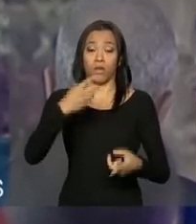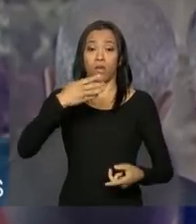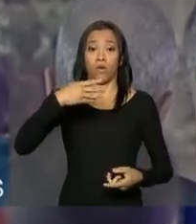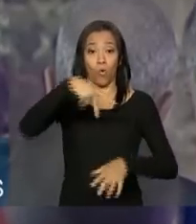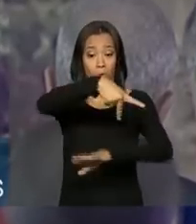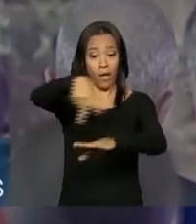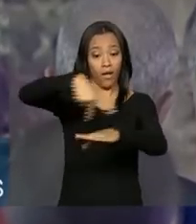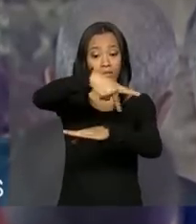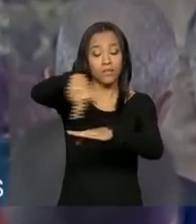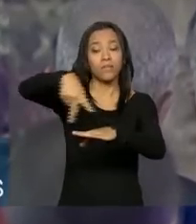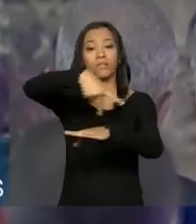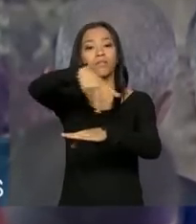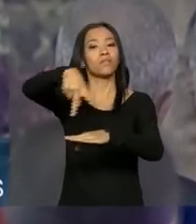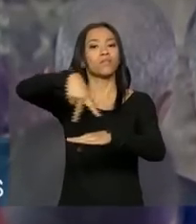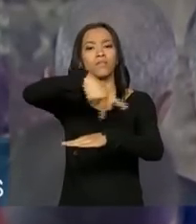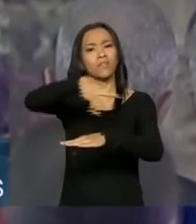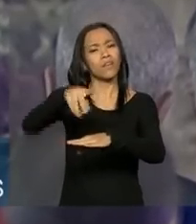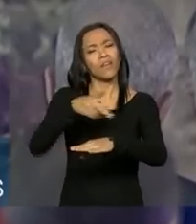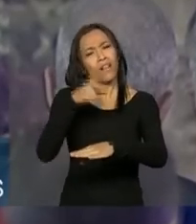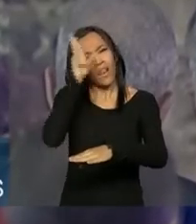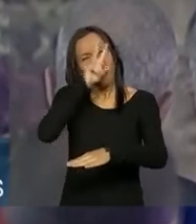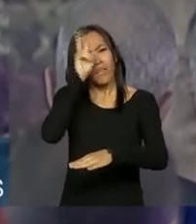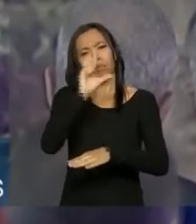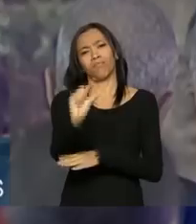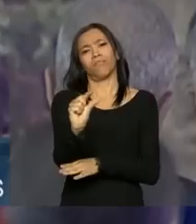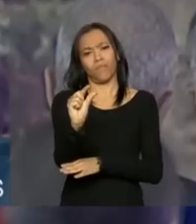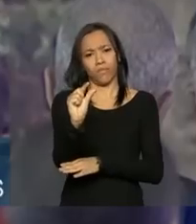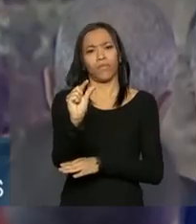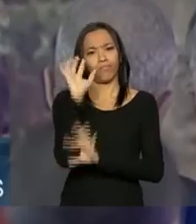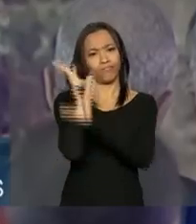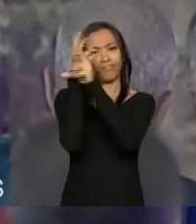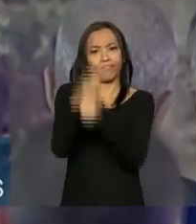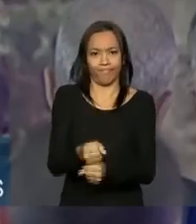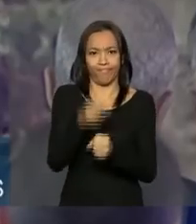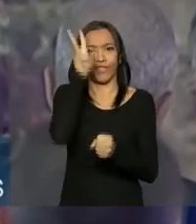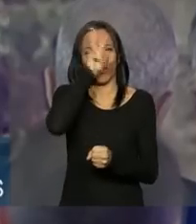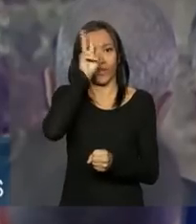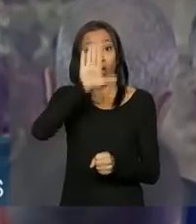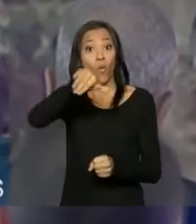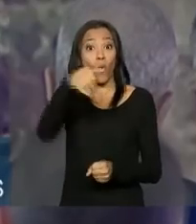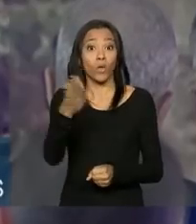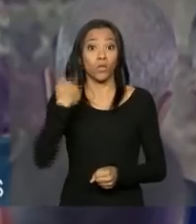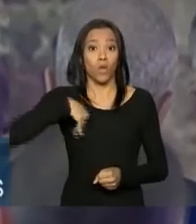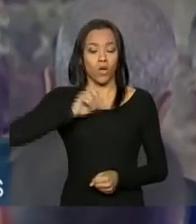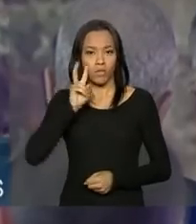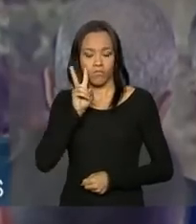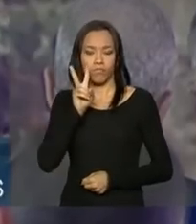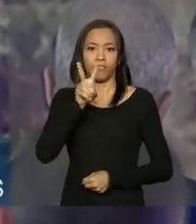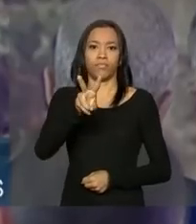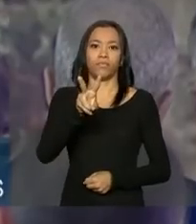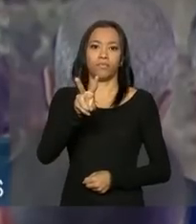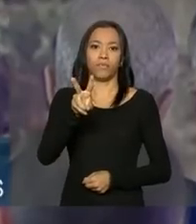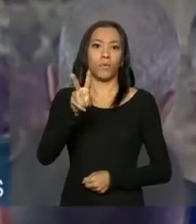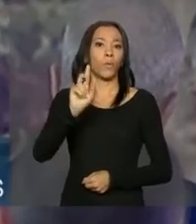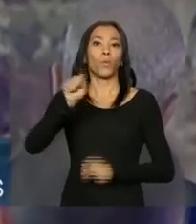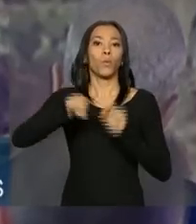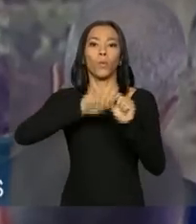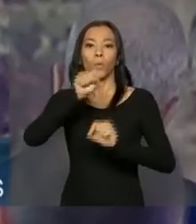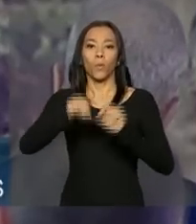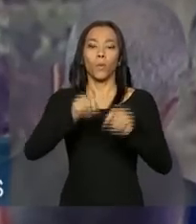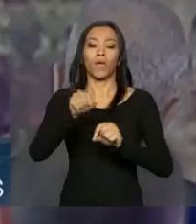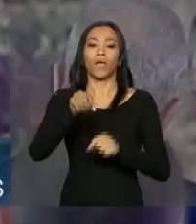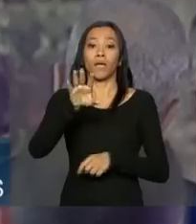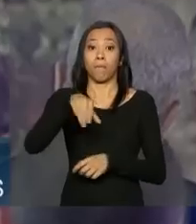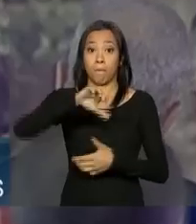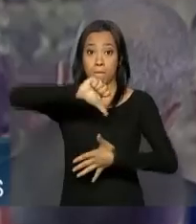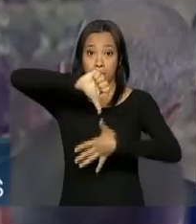pouco esta história. Quando nós olhamos para a América Espanhola, nós